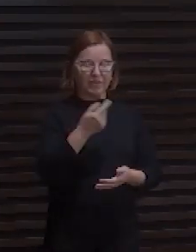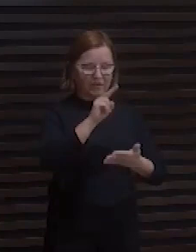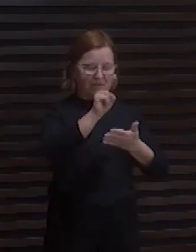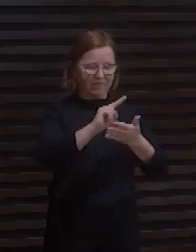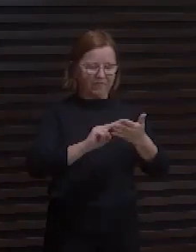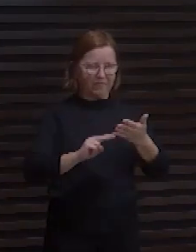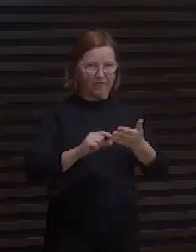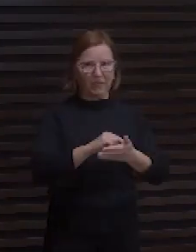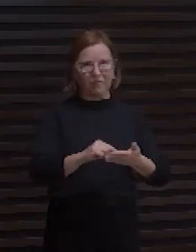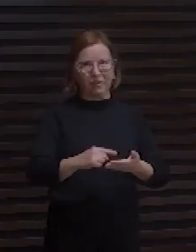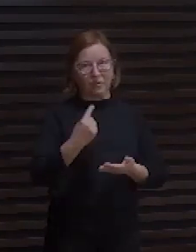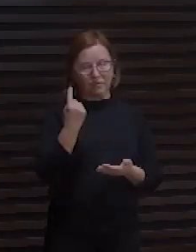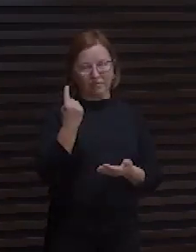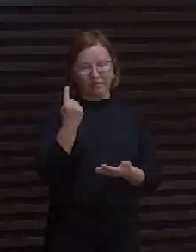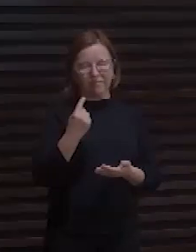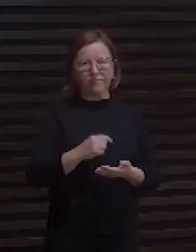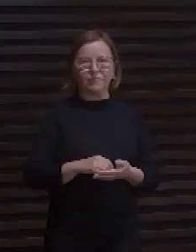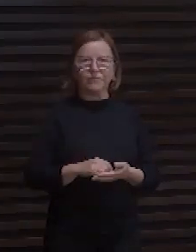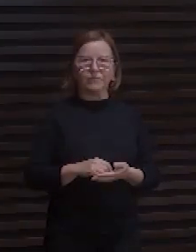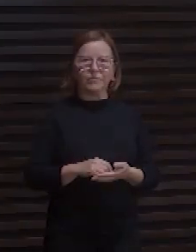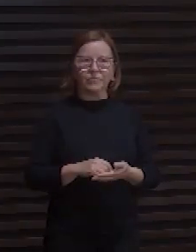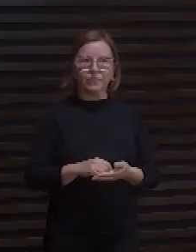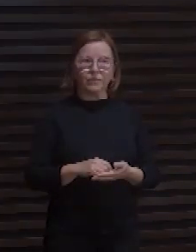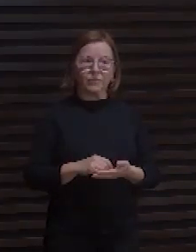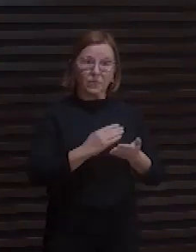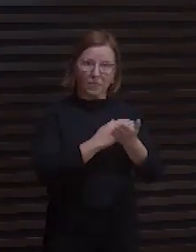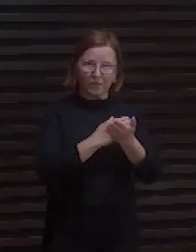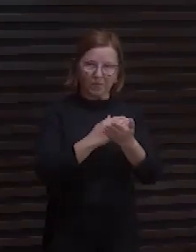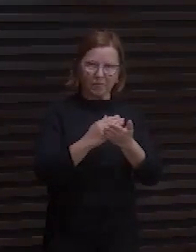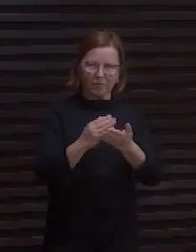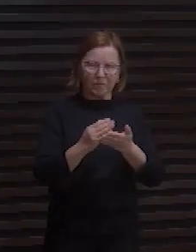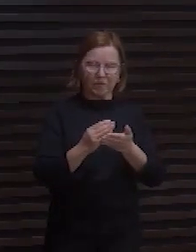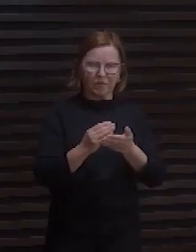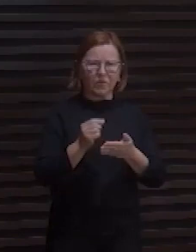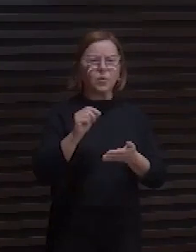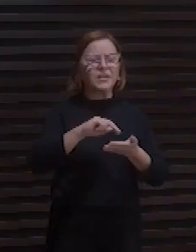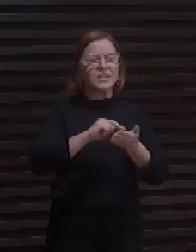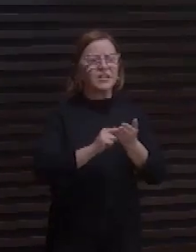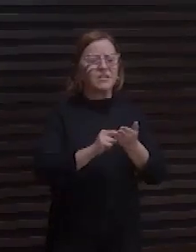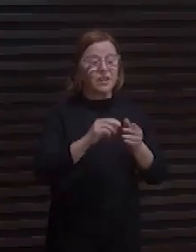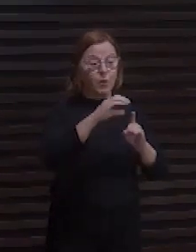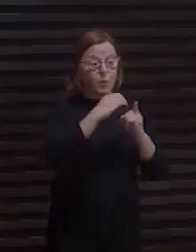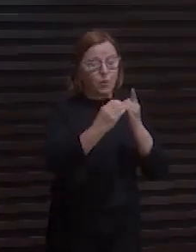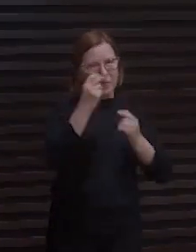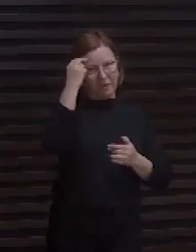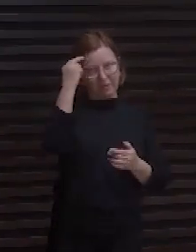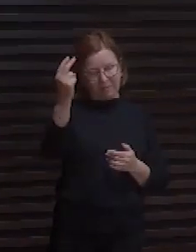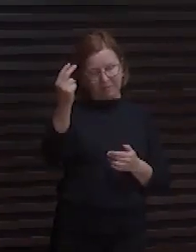no versículo 1, o princípio. O que é o culto racional? O